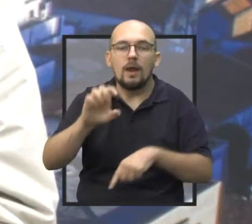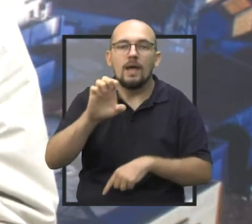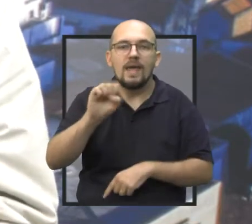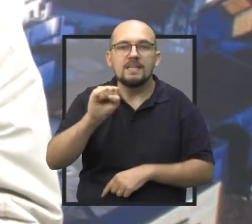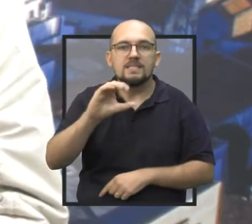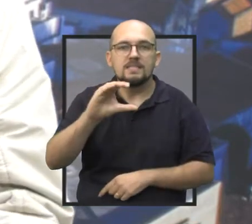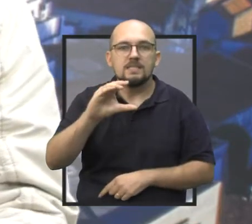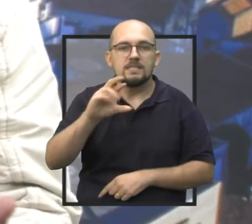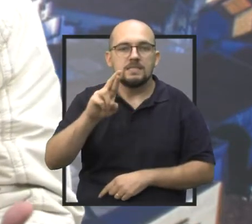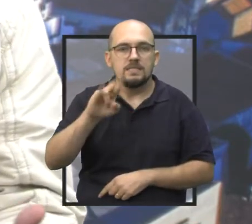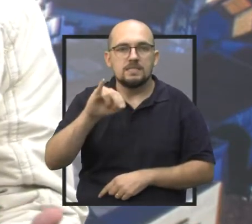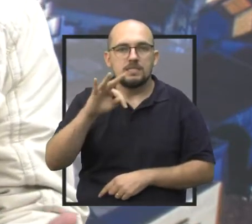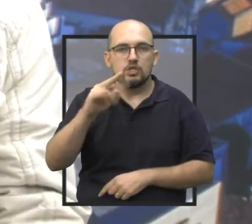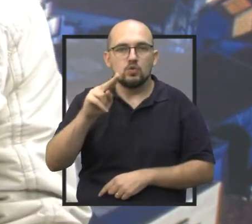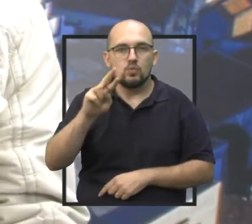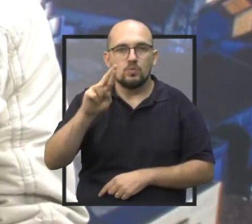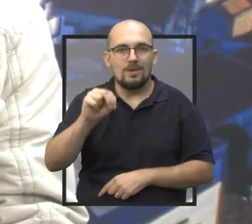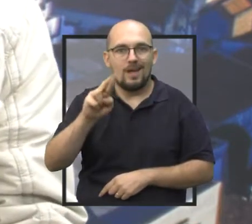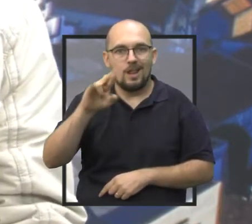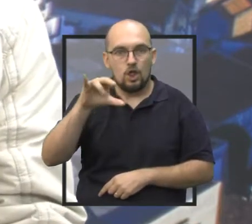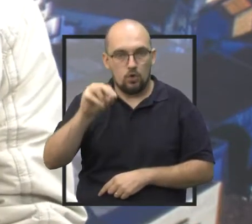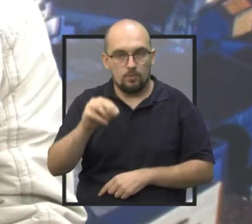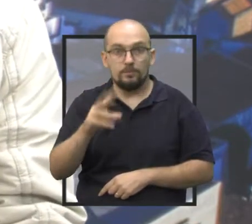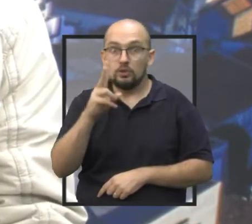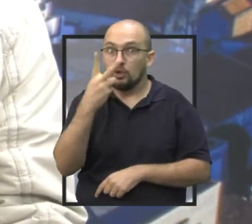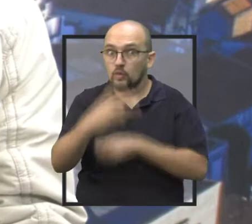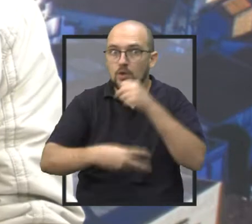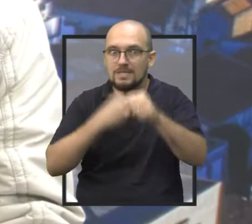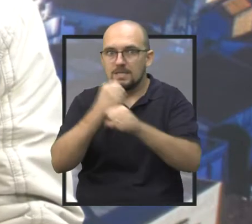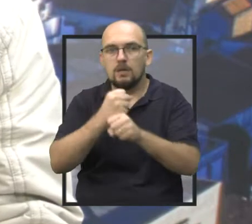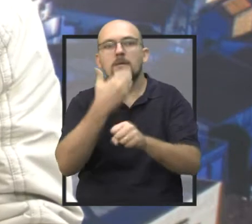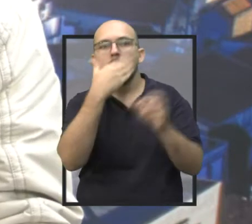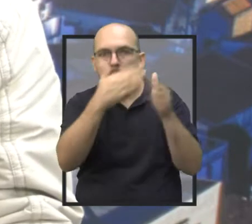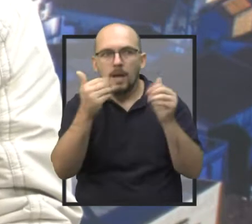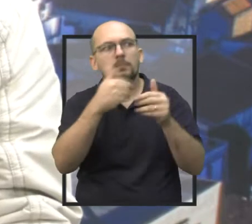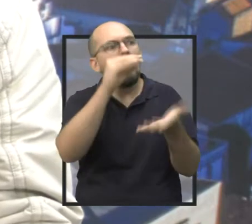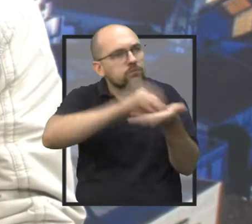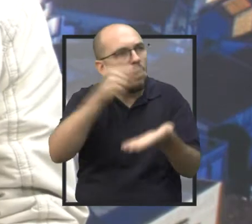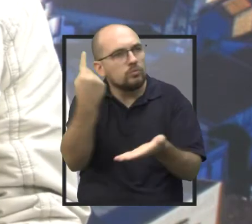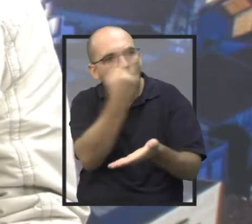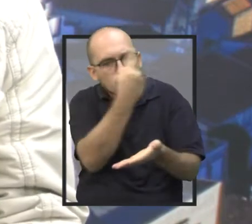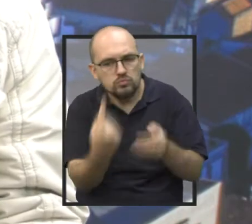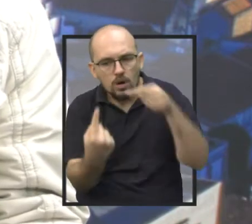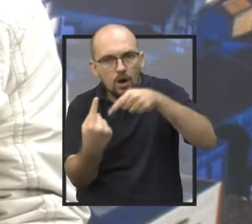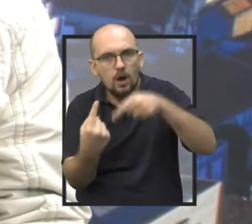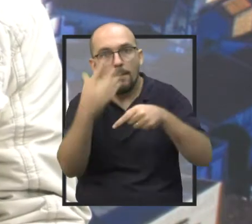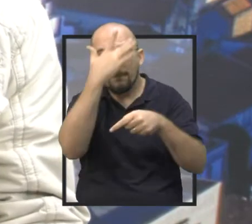pedindo para que leve um escriturário até eles, que está precisando, porque deixa